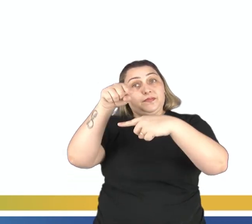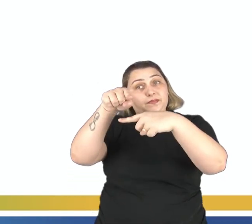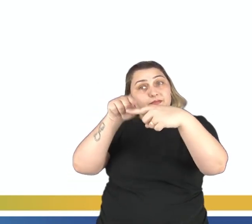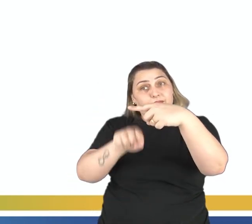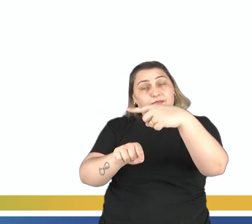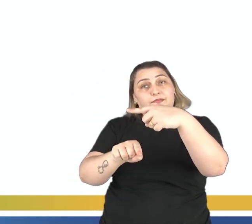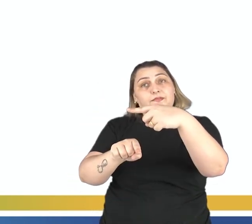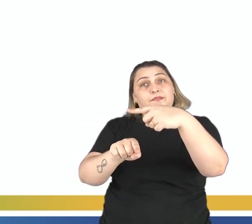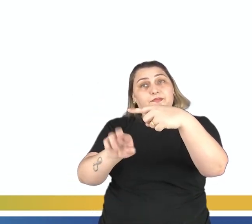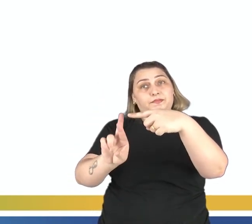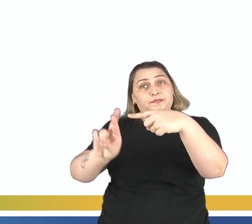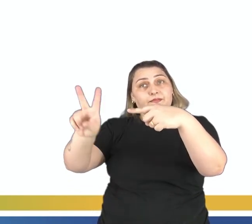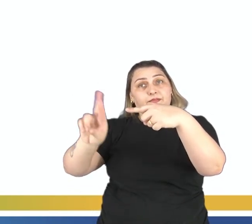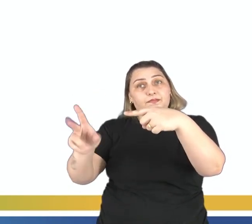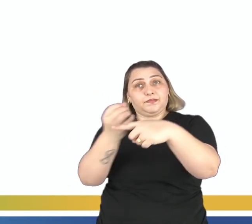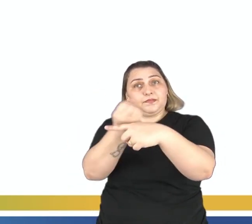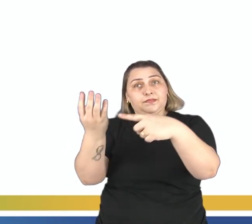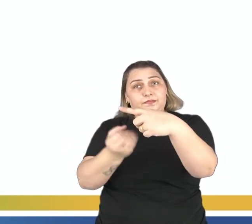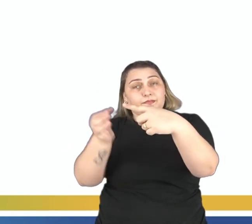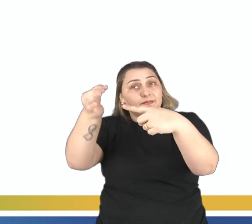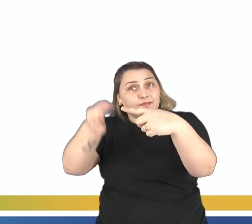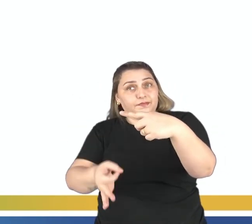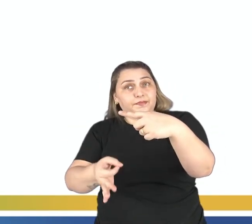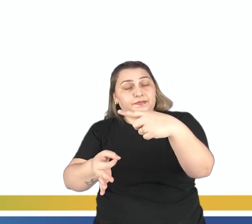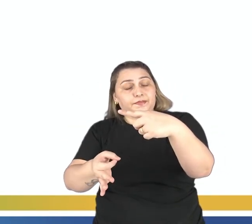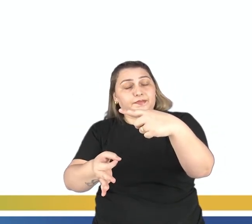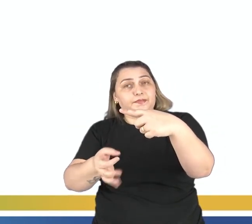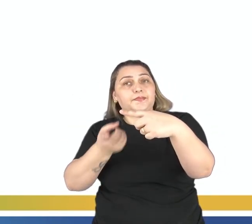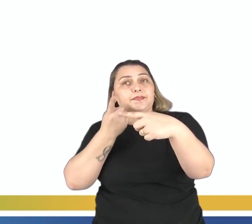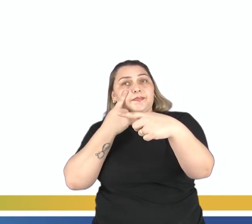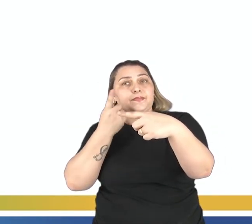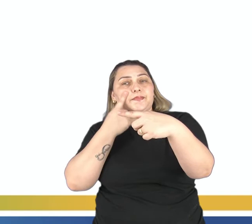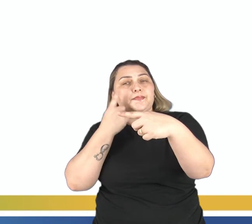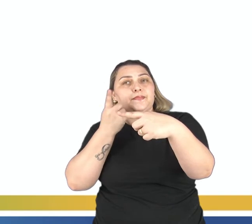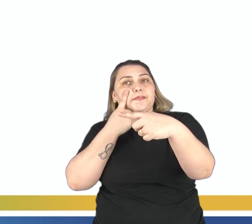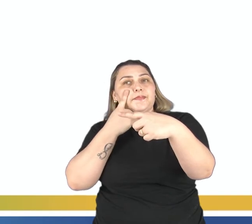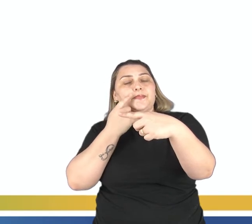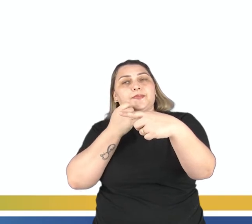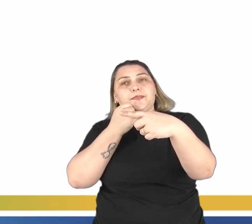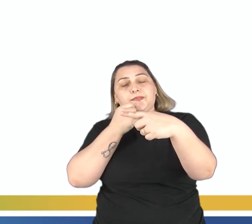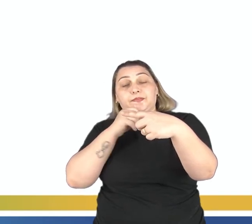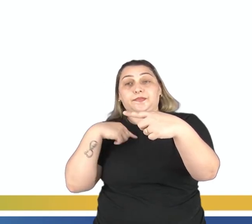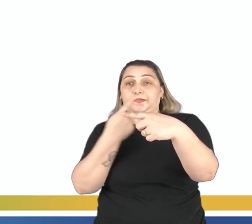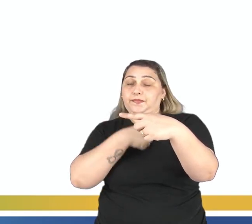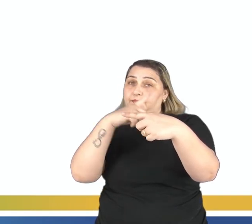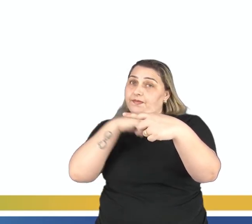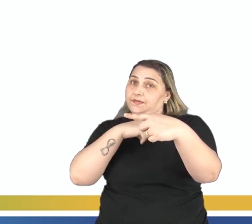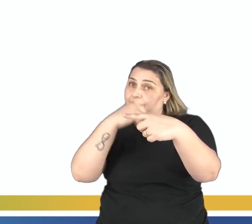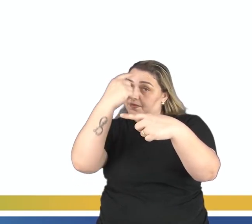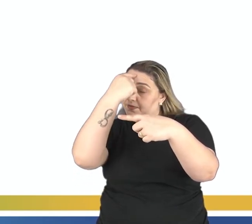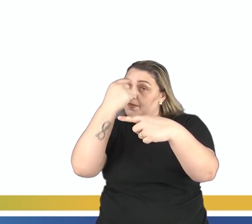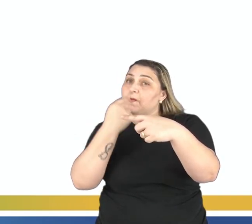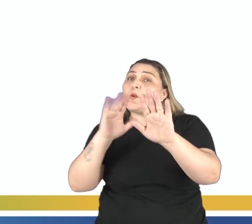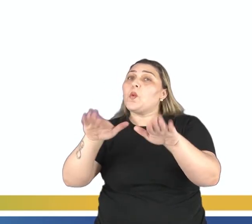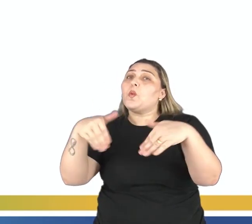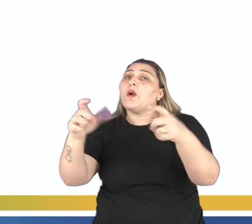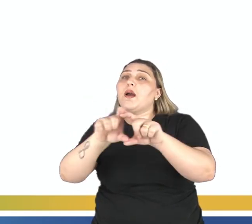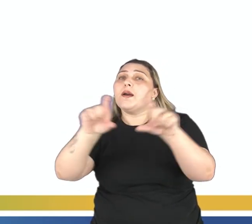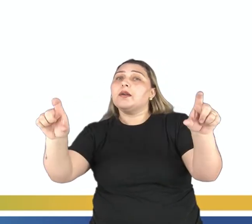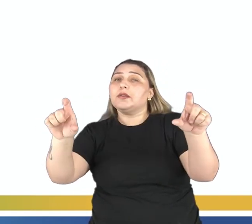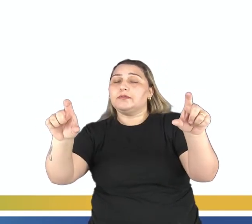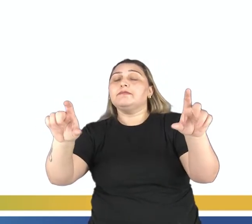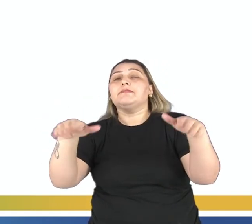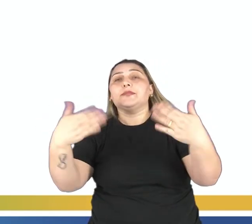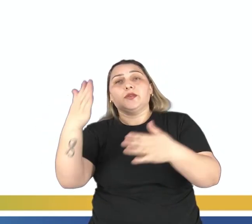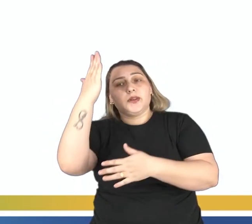Dividida em frações diferentes, certo? Então, ó, visivelmente, como nós temos a imagem, nós sabemos qual é a maior